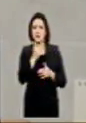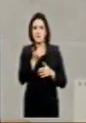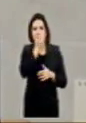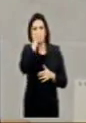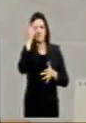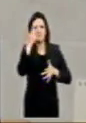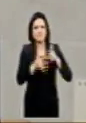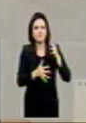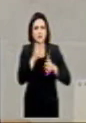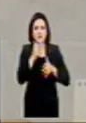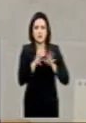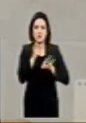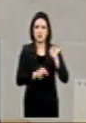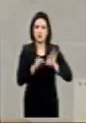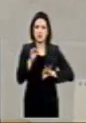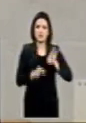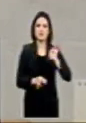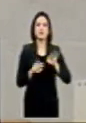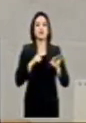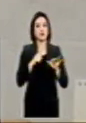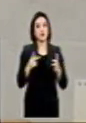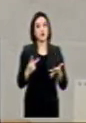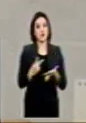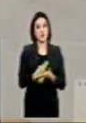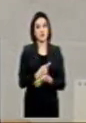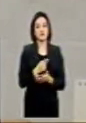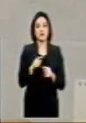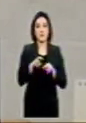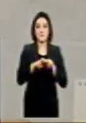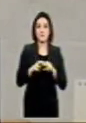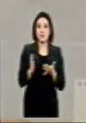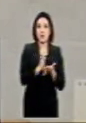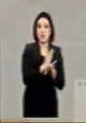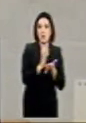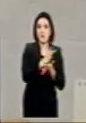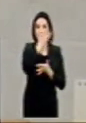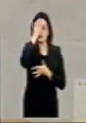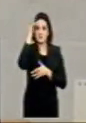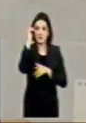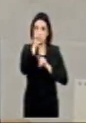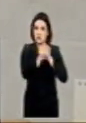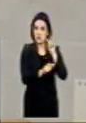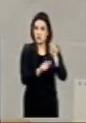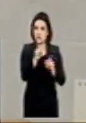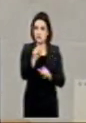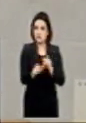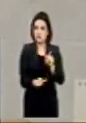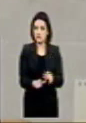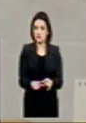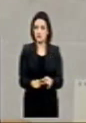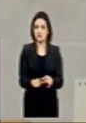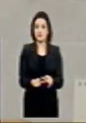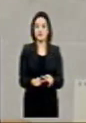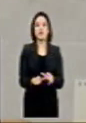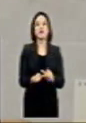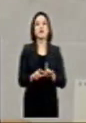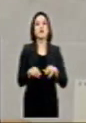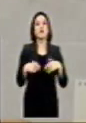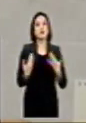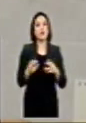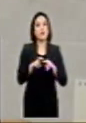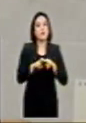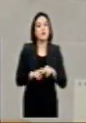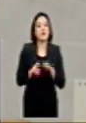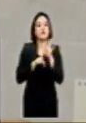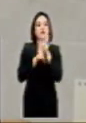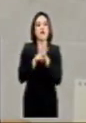estariam sendo praticados por certas pessoas, a investigação foi